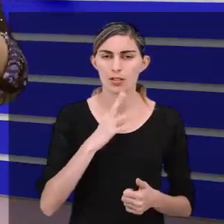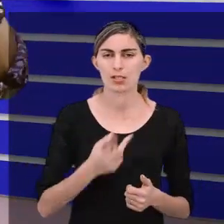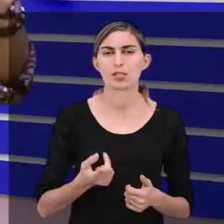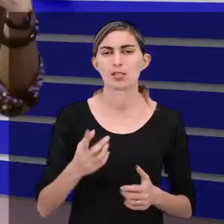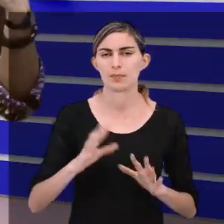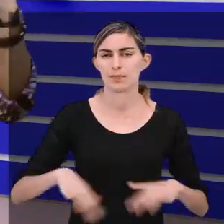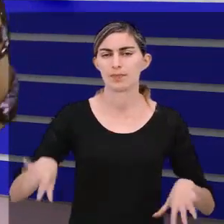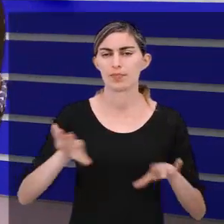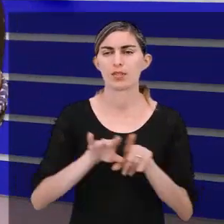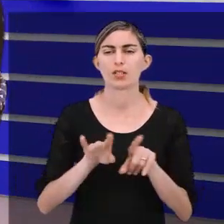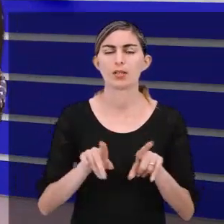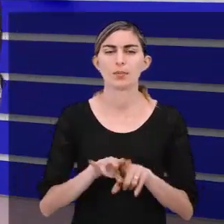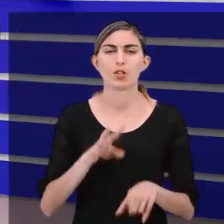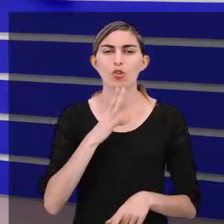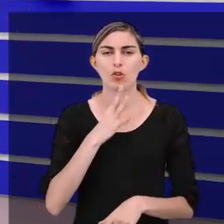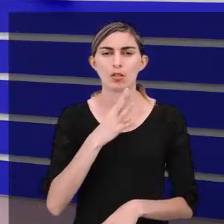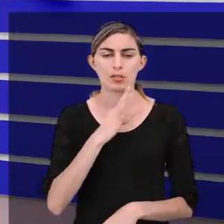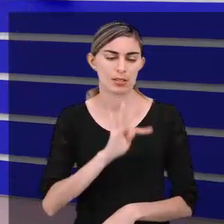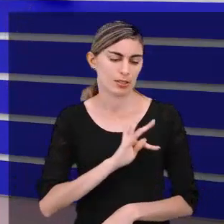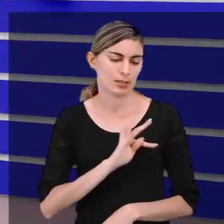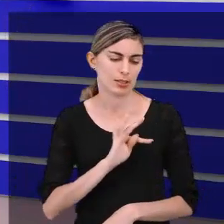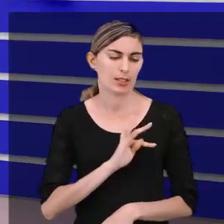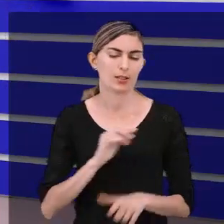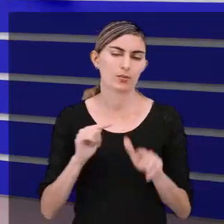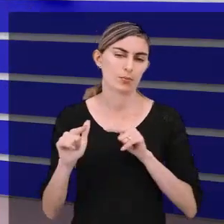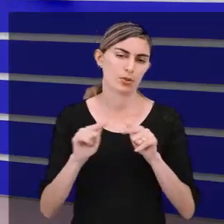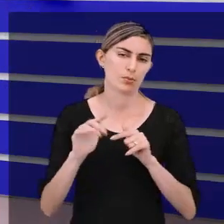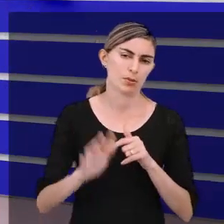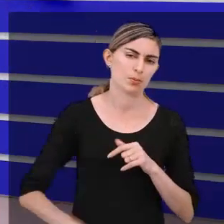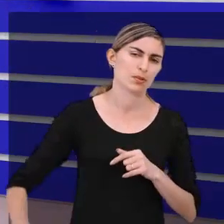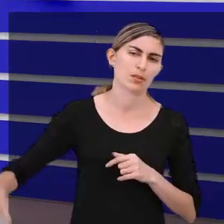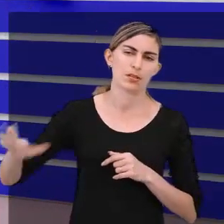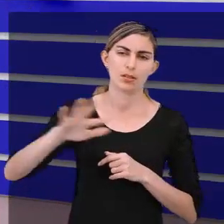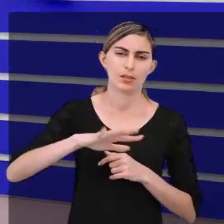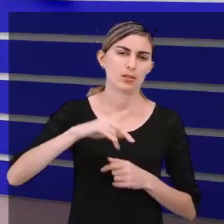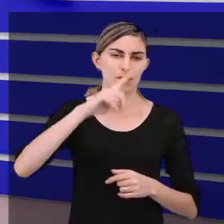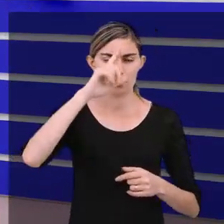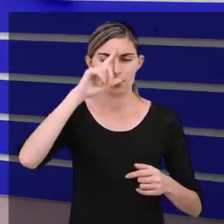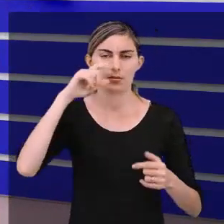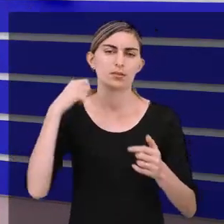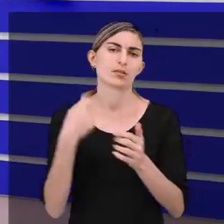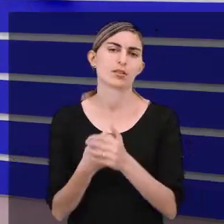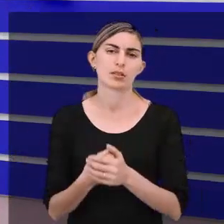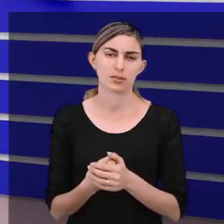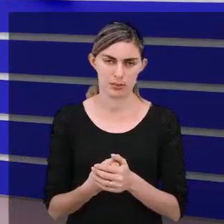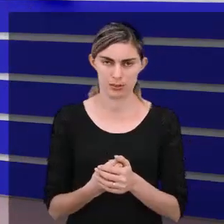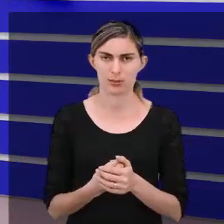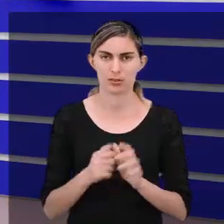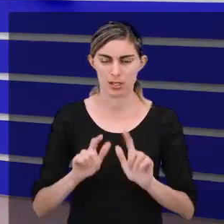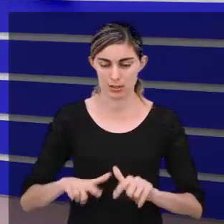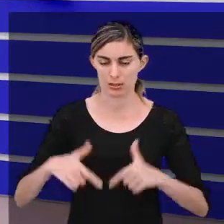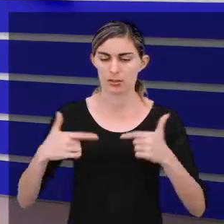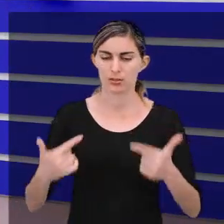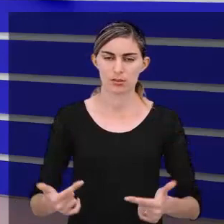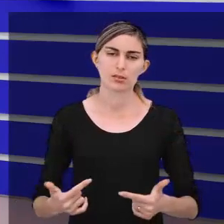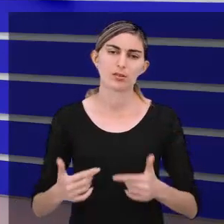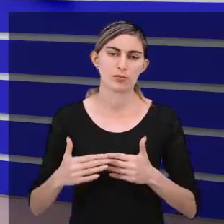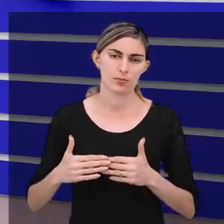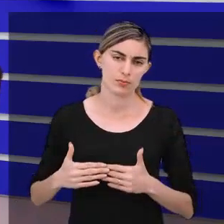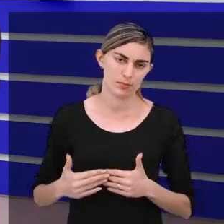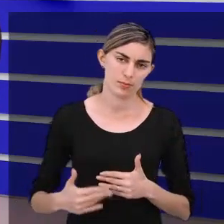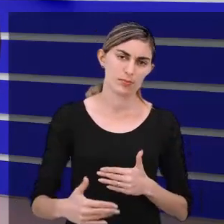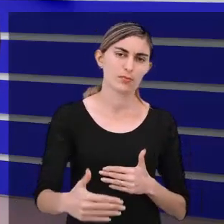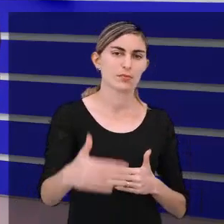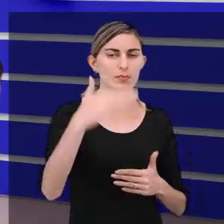e conhecer tecnicamente os problemas daquela área, para que ele decida, ou para que ele tome uma ação, né, a partir